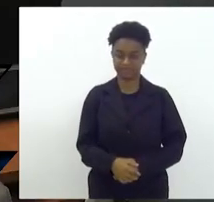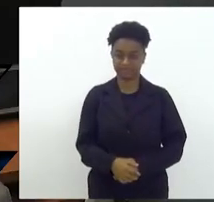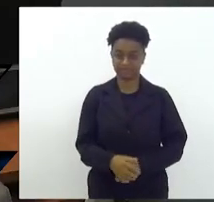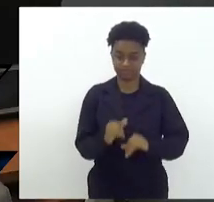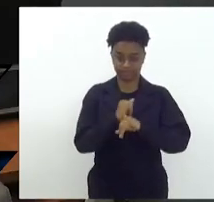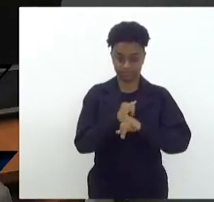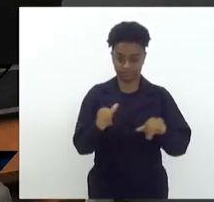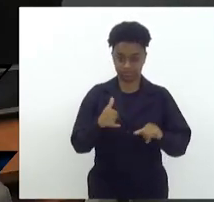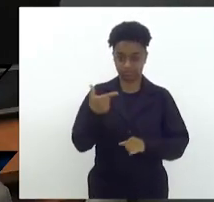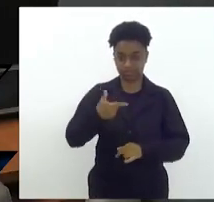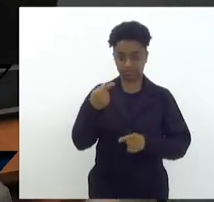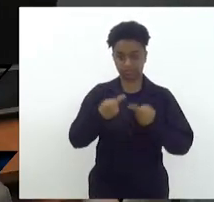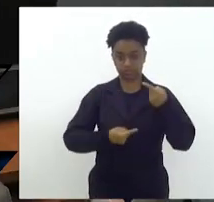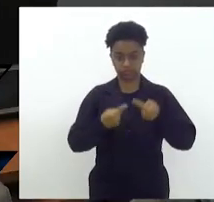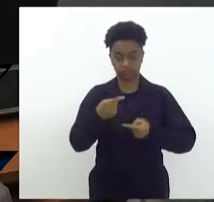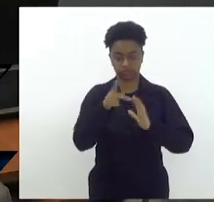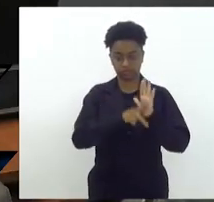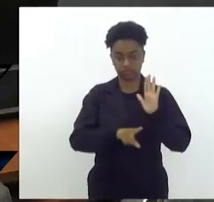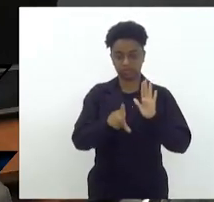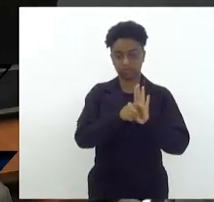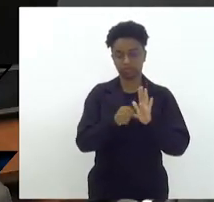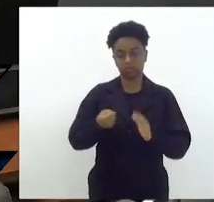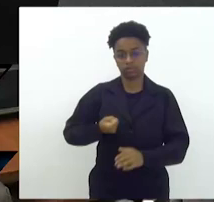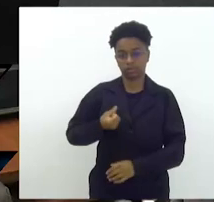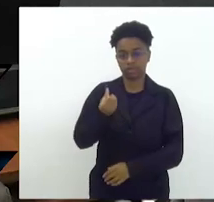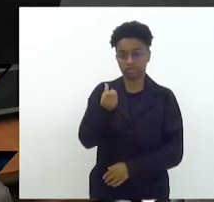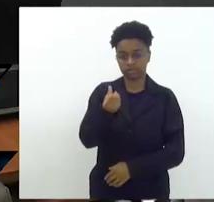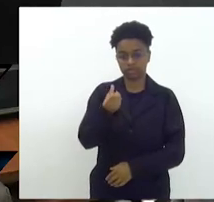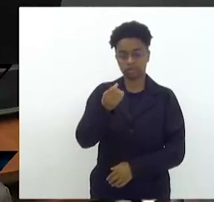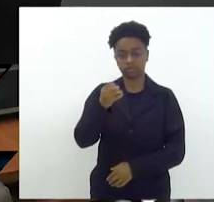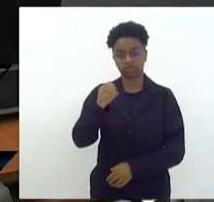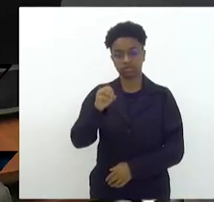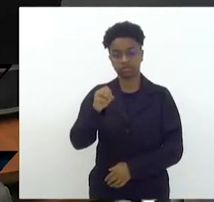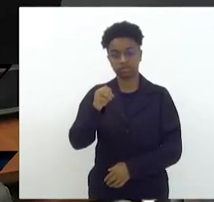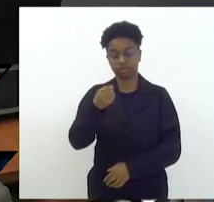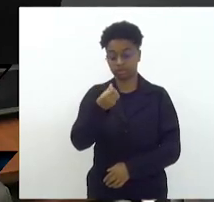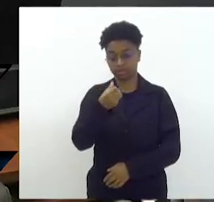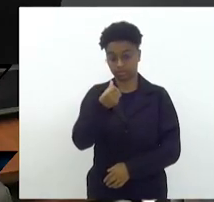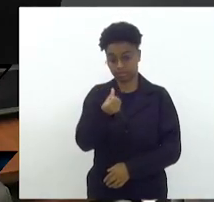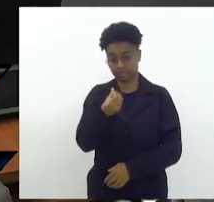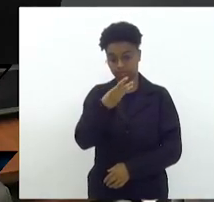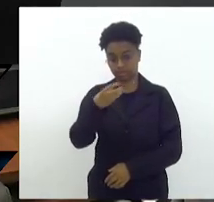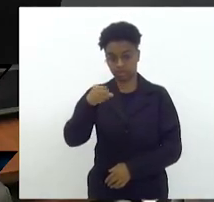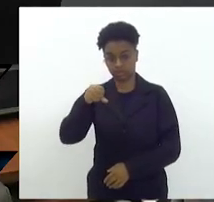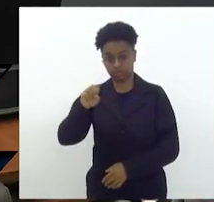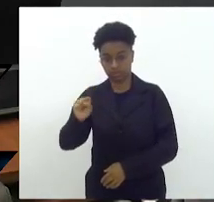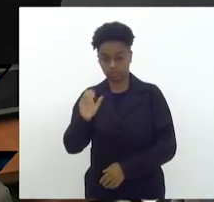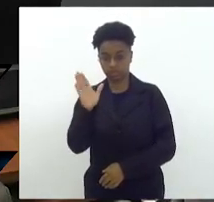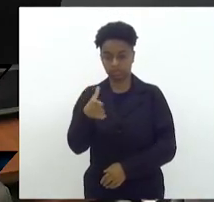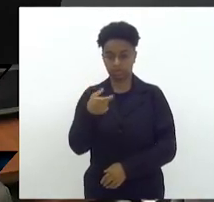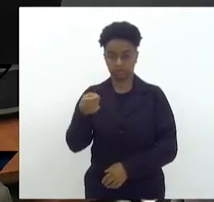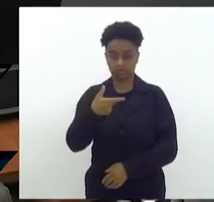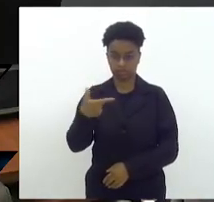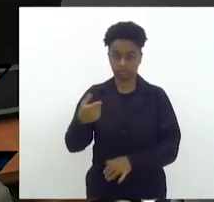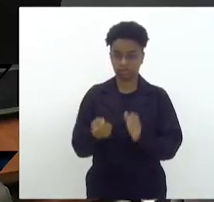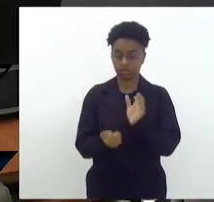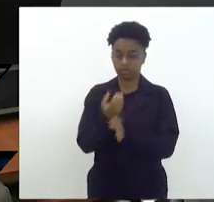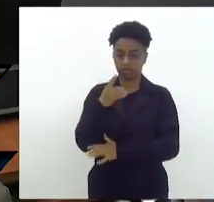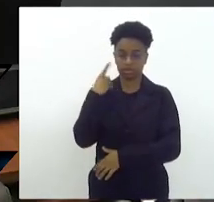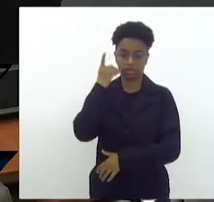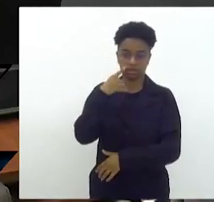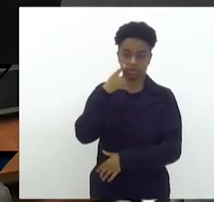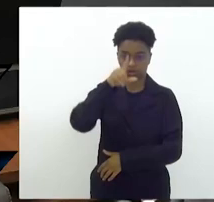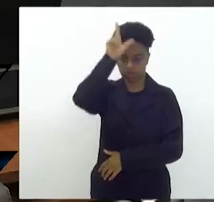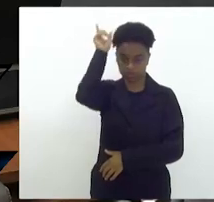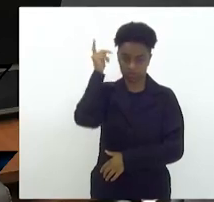anuncio em segunda discussão projeto de lei número 6398 de 2022 de autoria Deputado